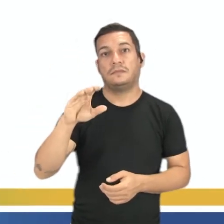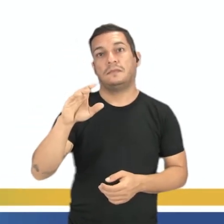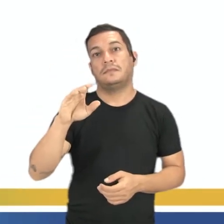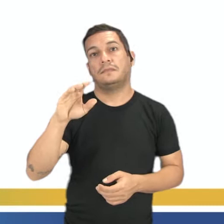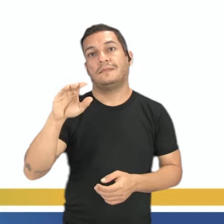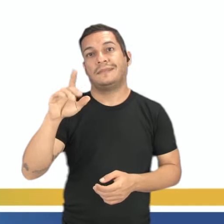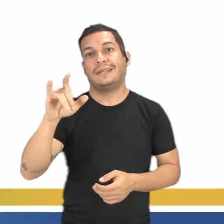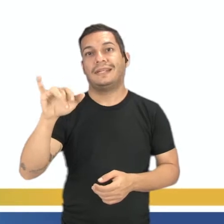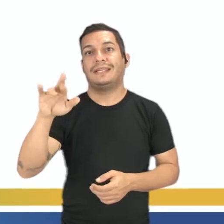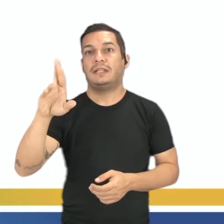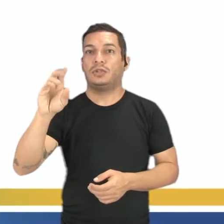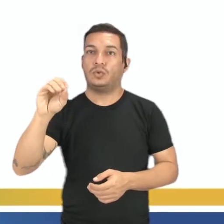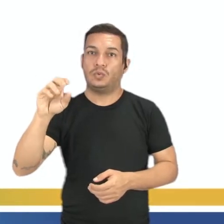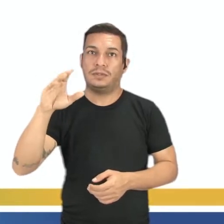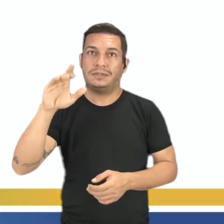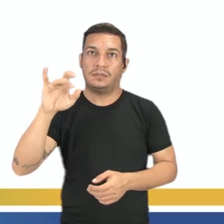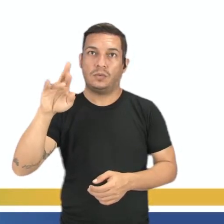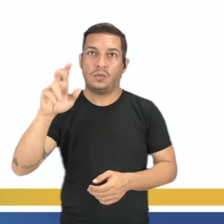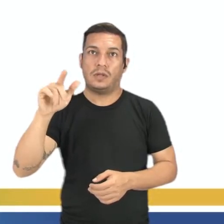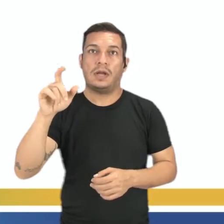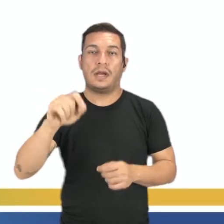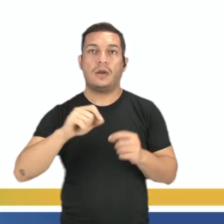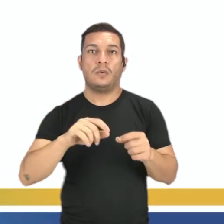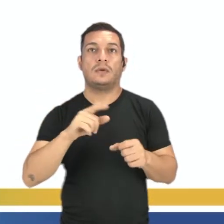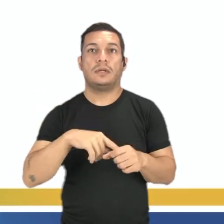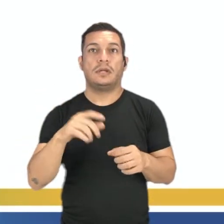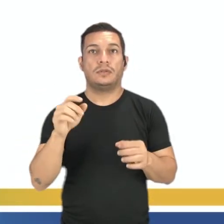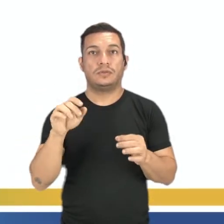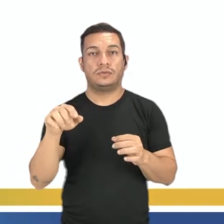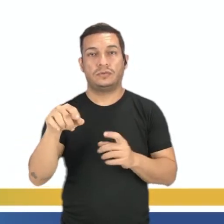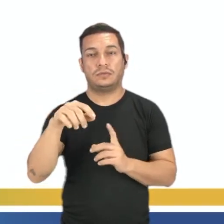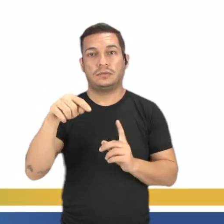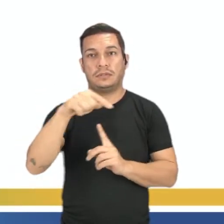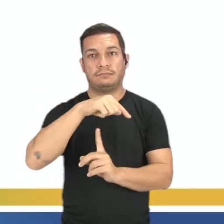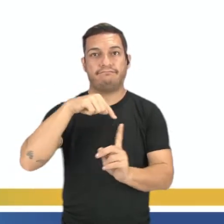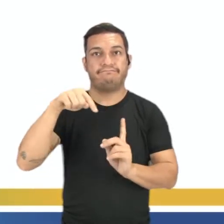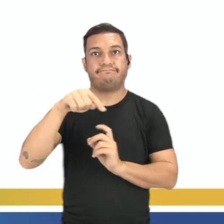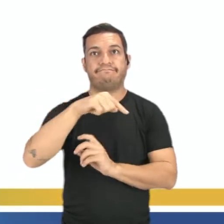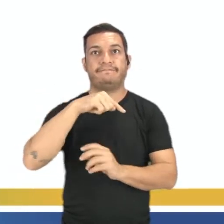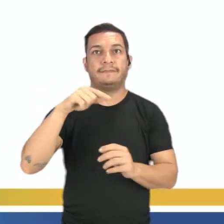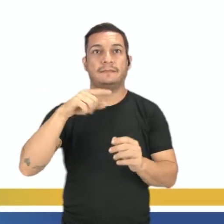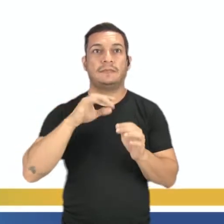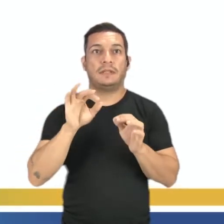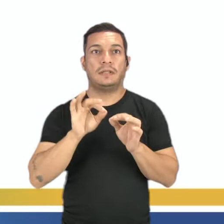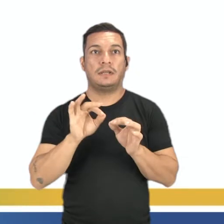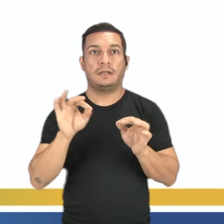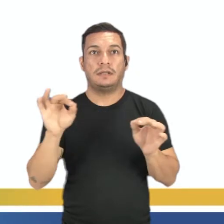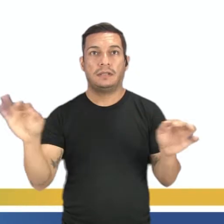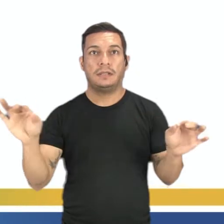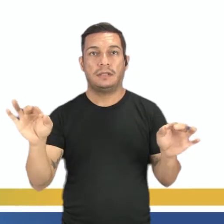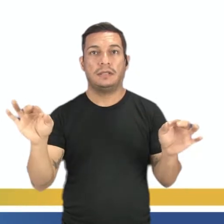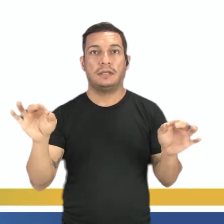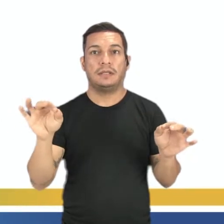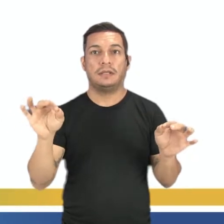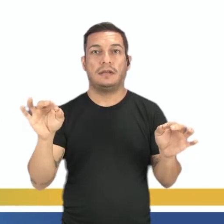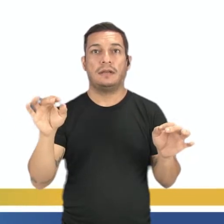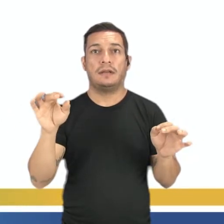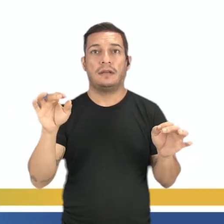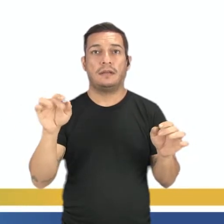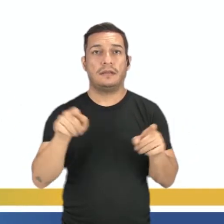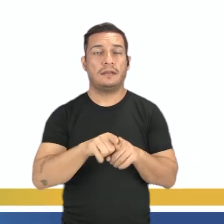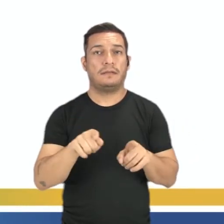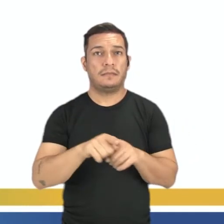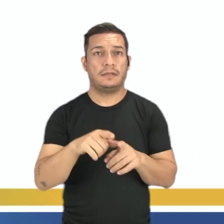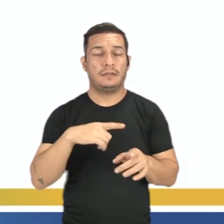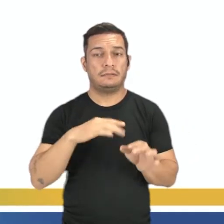cilindro circular é um sólido geométrico alongado e arredondado que possui o mesmo diâmetro ao longo de todo o